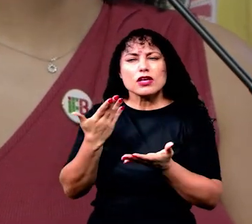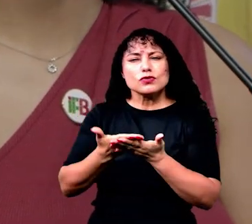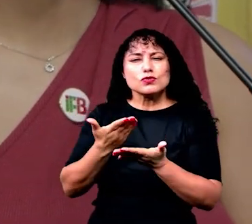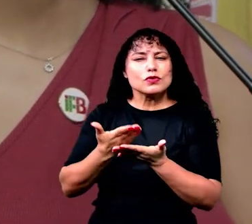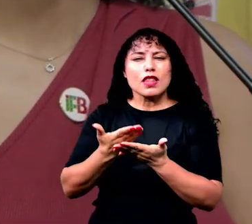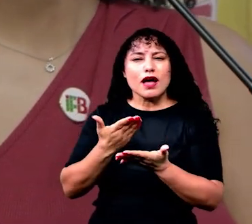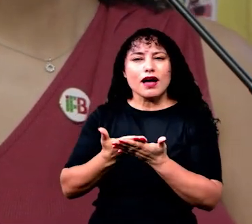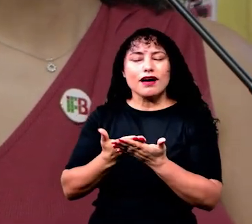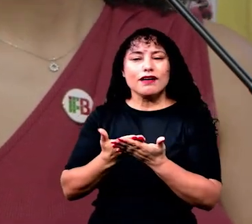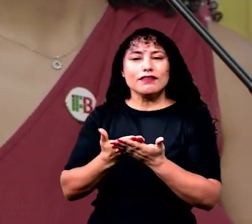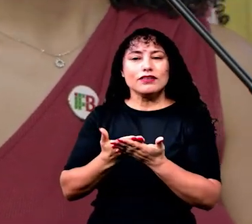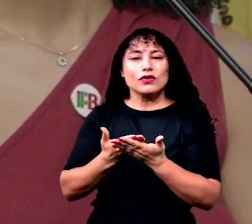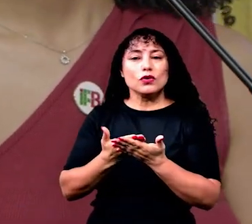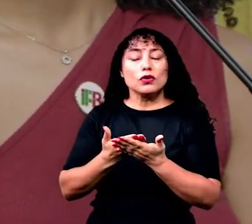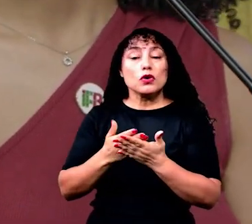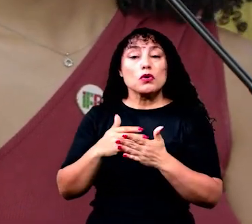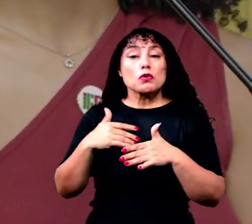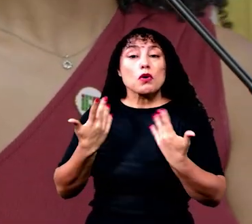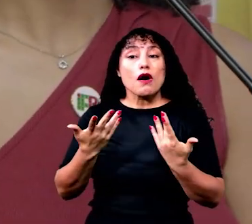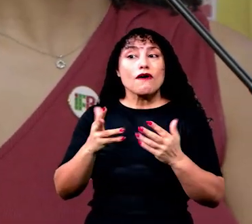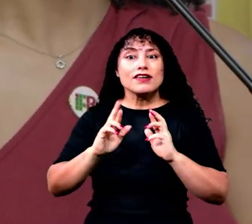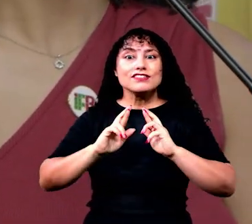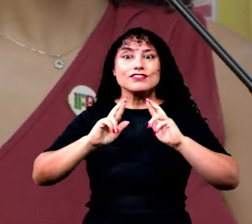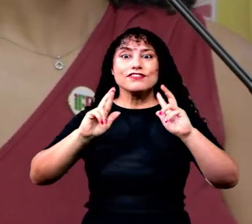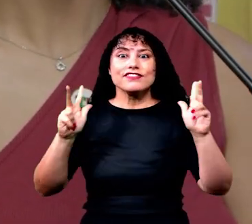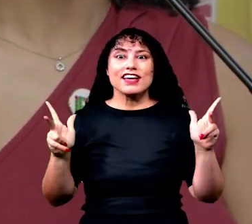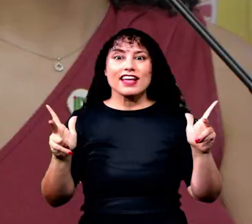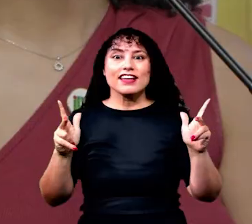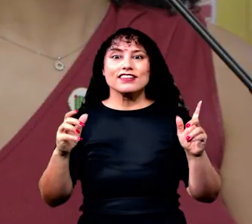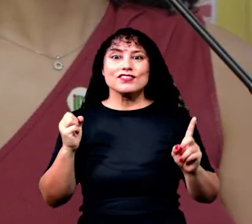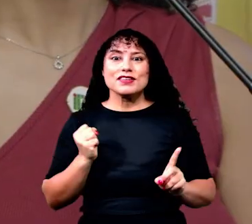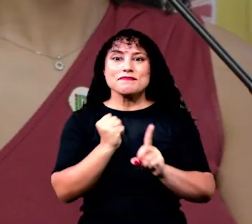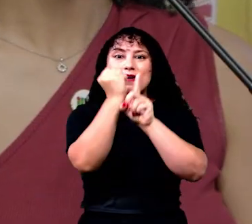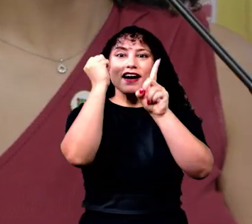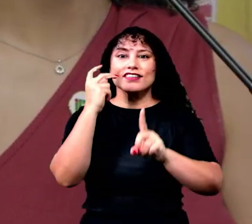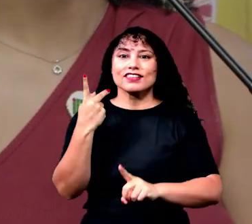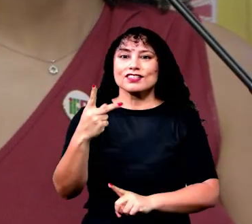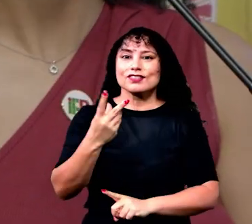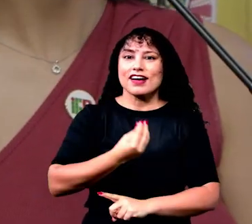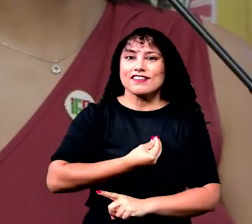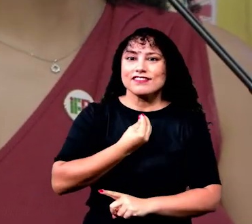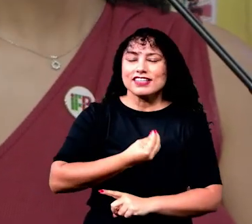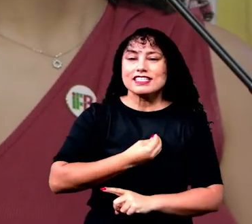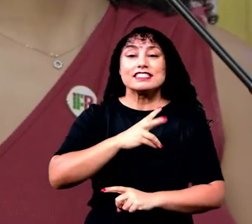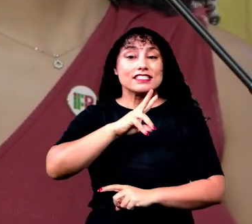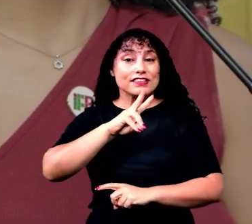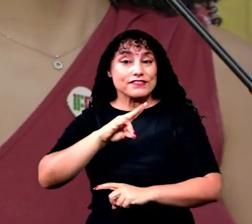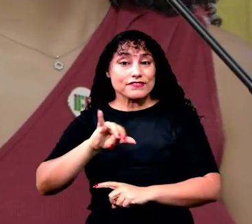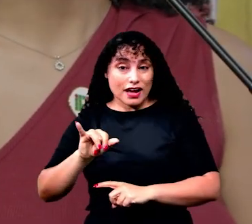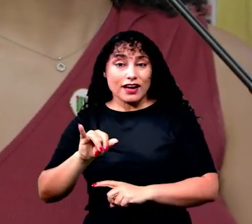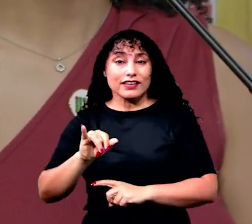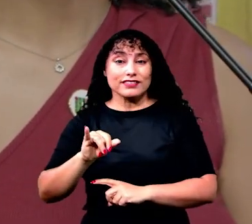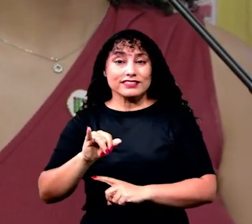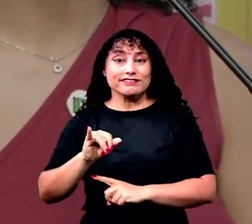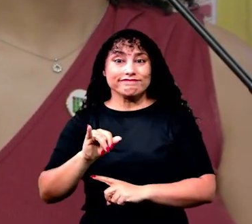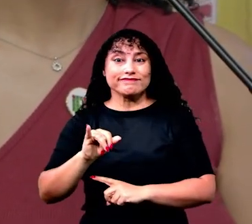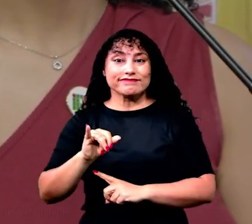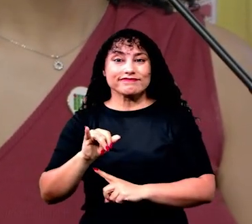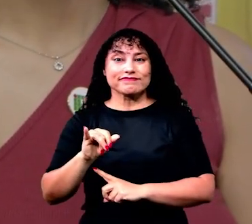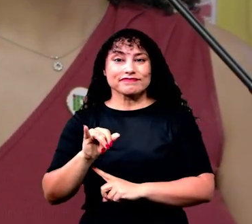quer estudar aquilo, qual vai ser a diferença, qual vai ser o impacto na sua vida, se você vai